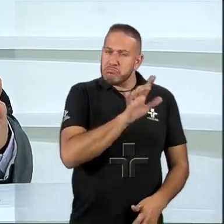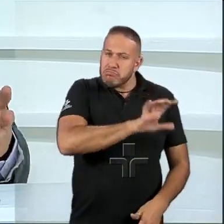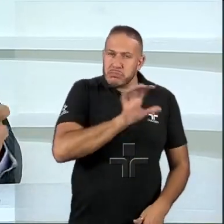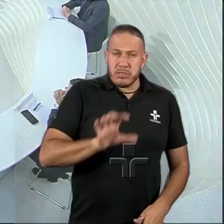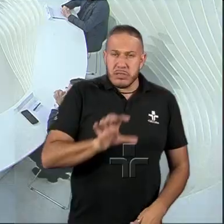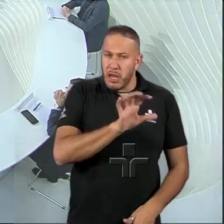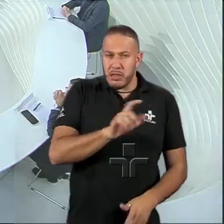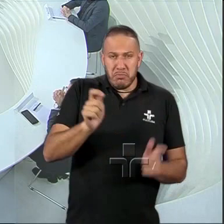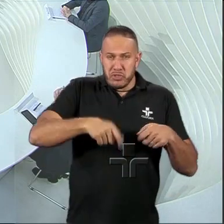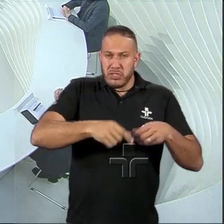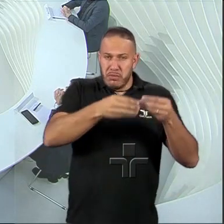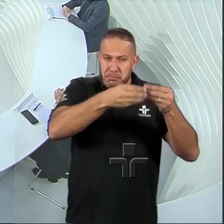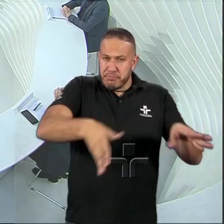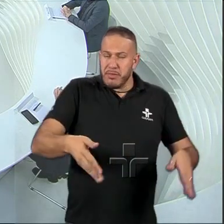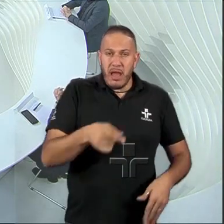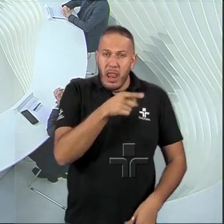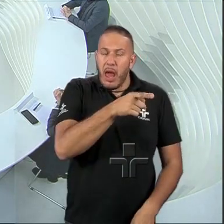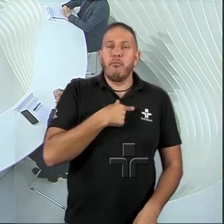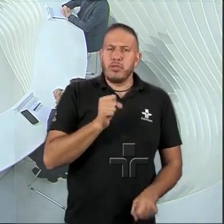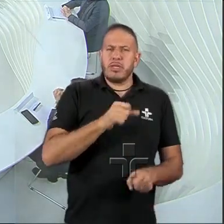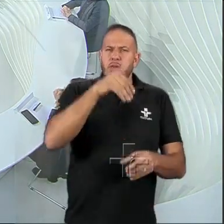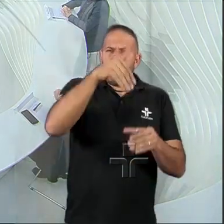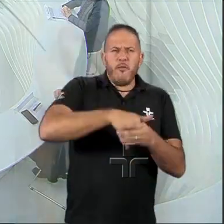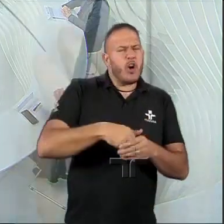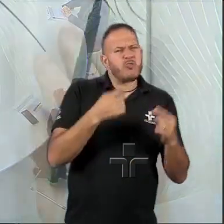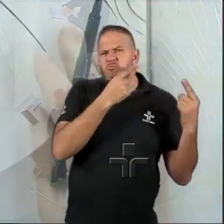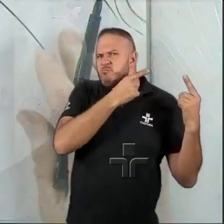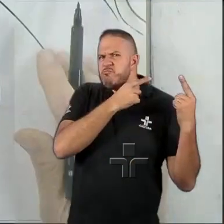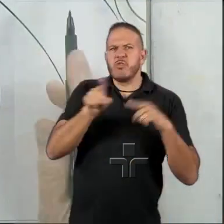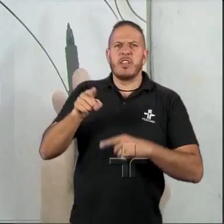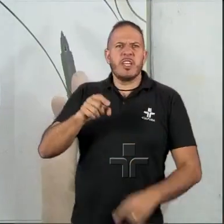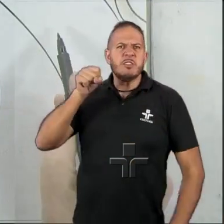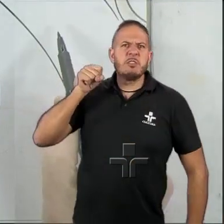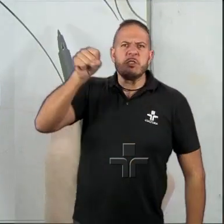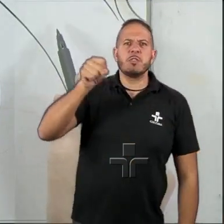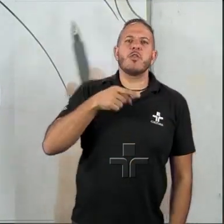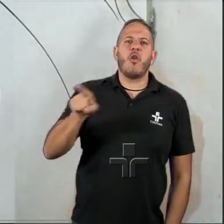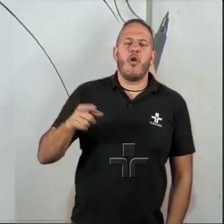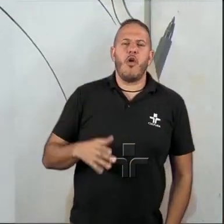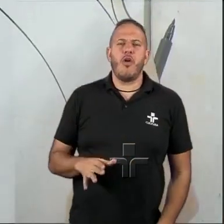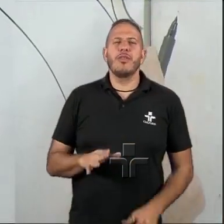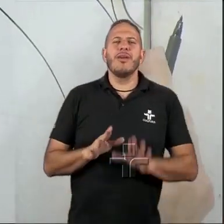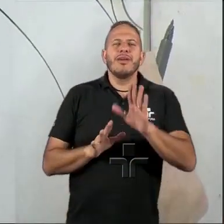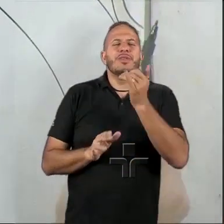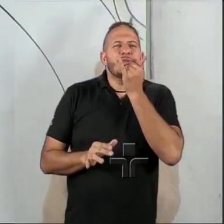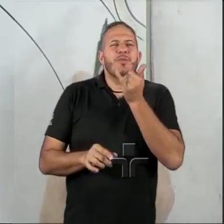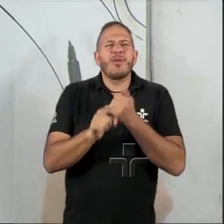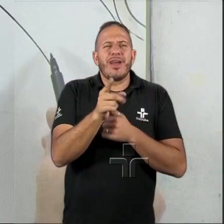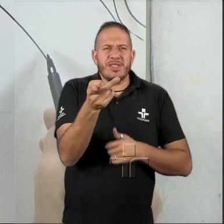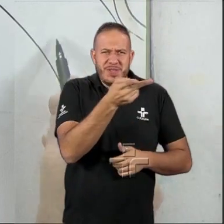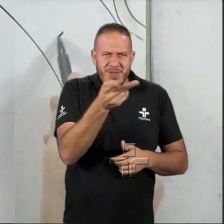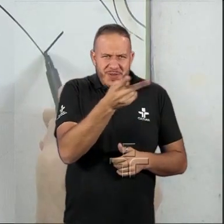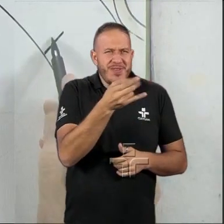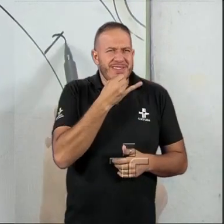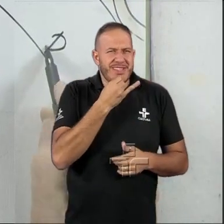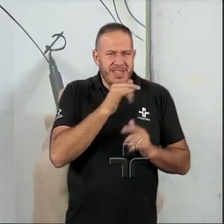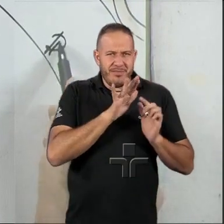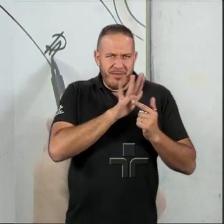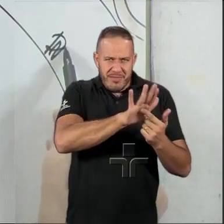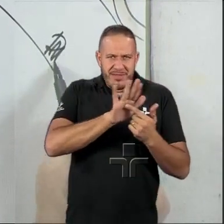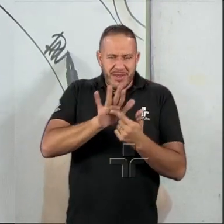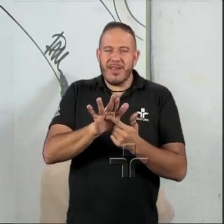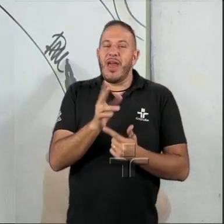podia fazer um voto de protesto, um voto... Eu quero tomar esses 2 exemplos seus para tentar mostrar que tem 2